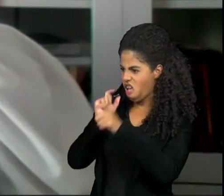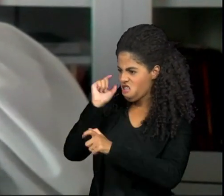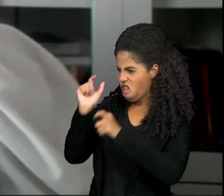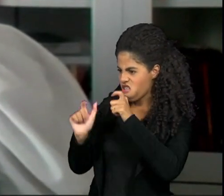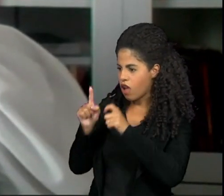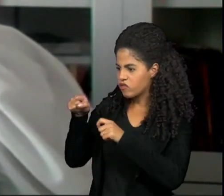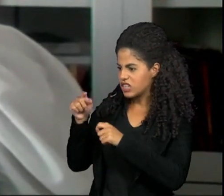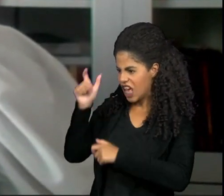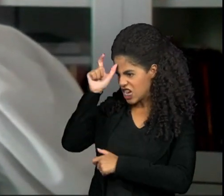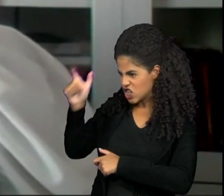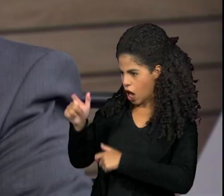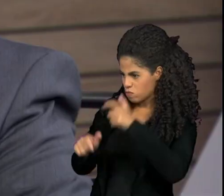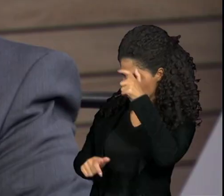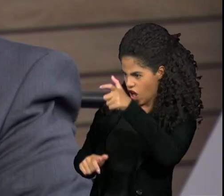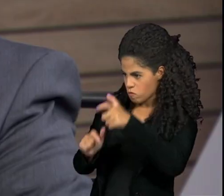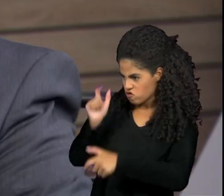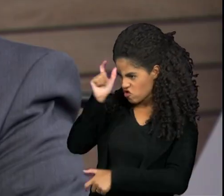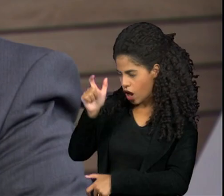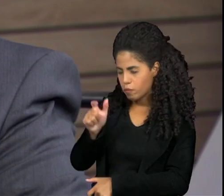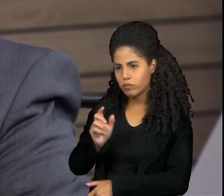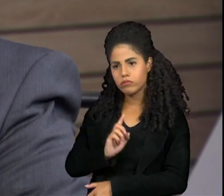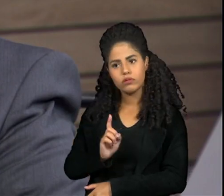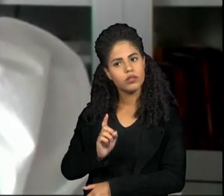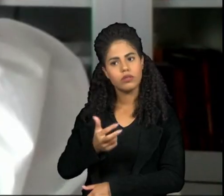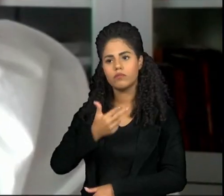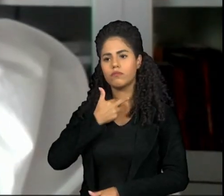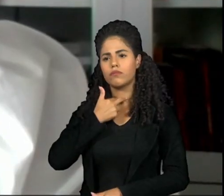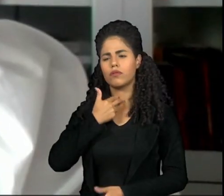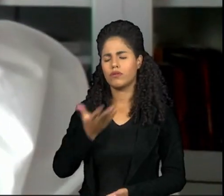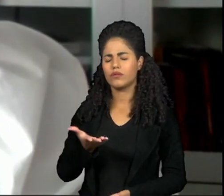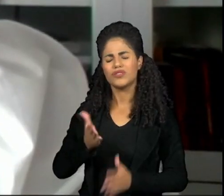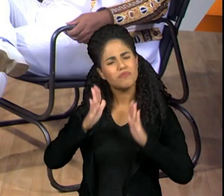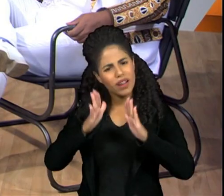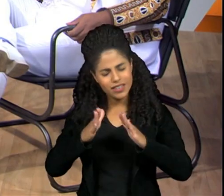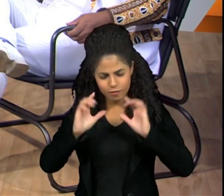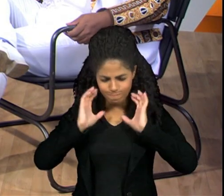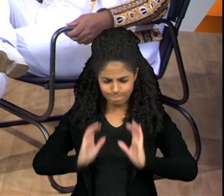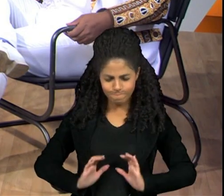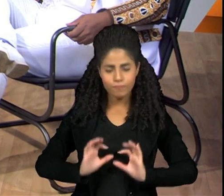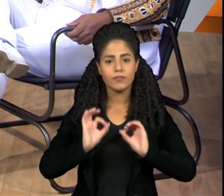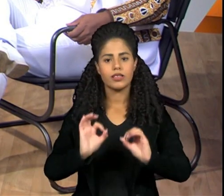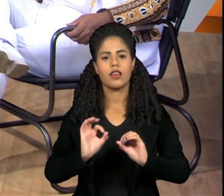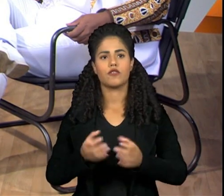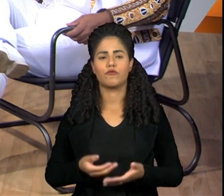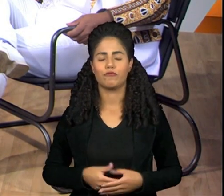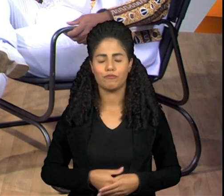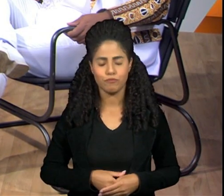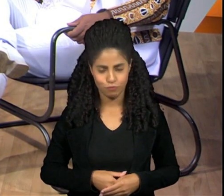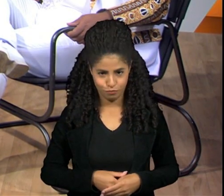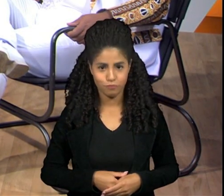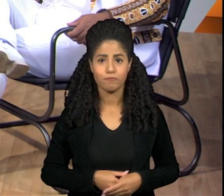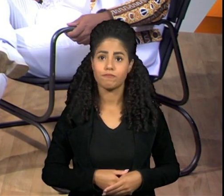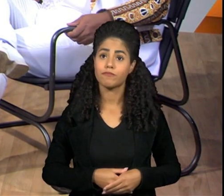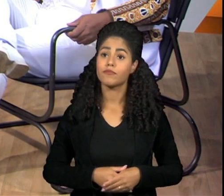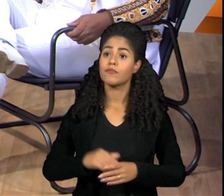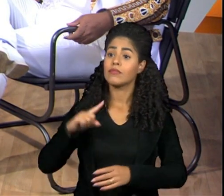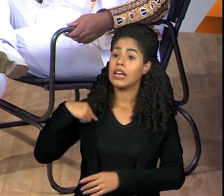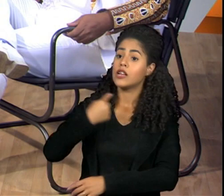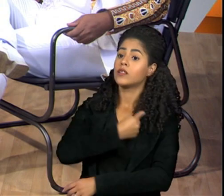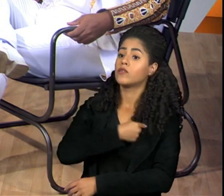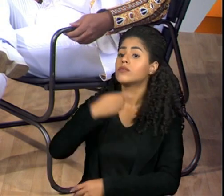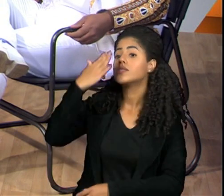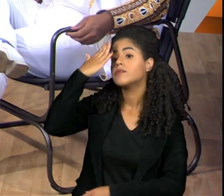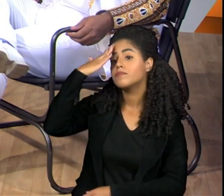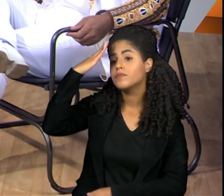para reafirmar a fé cristã. Mas esse comportamento cristão é histórico. Nós precisamos entender